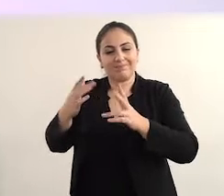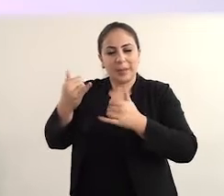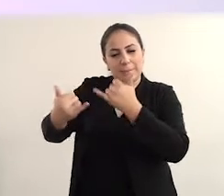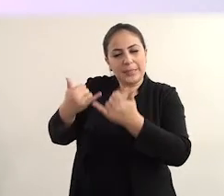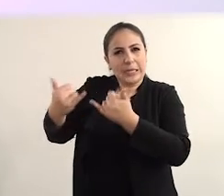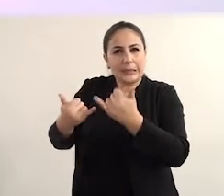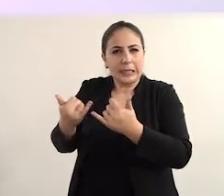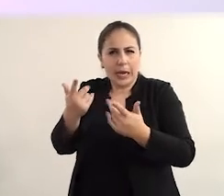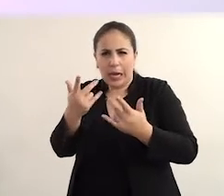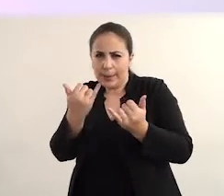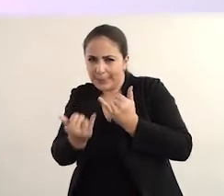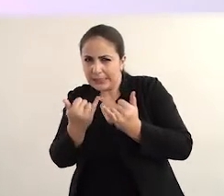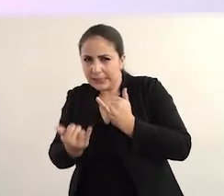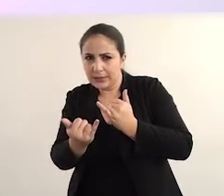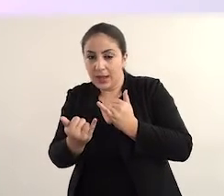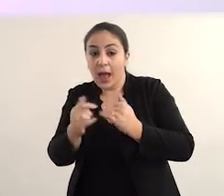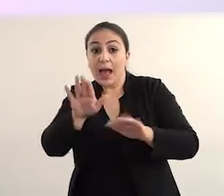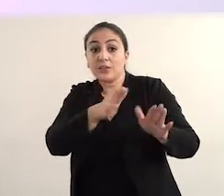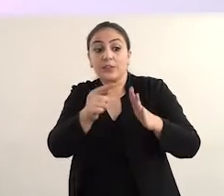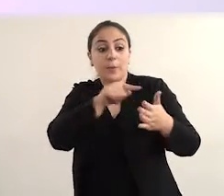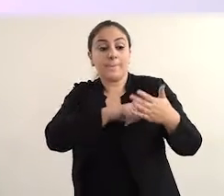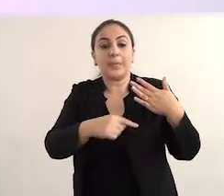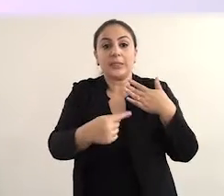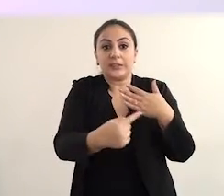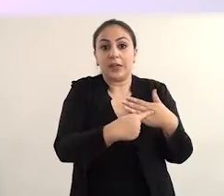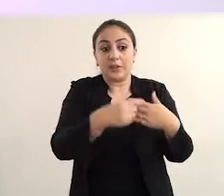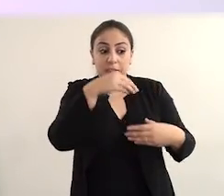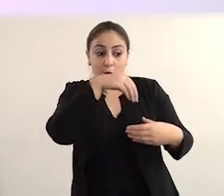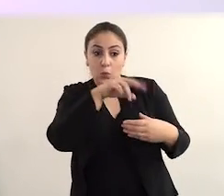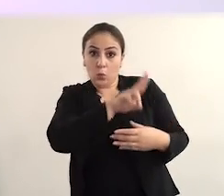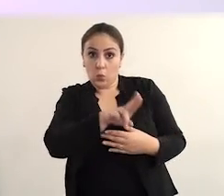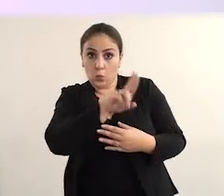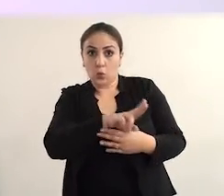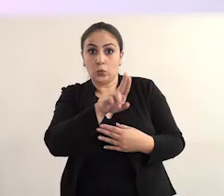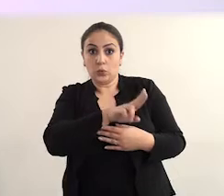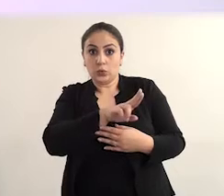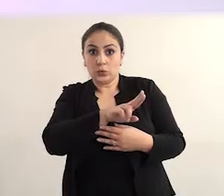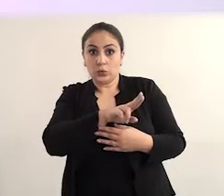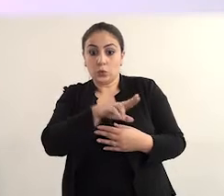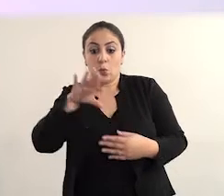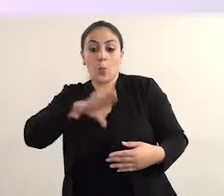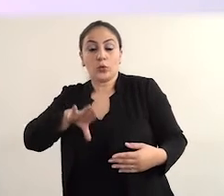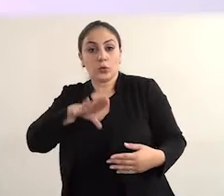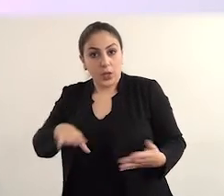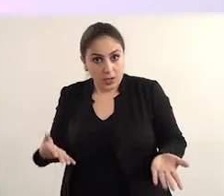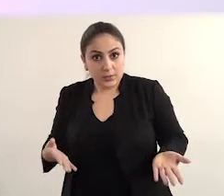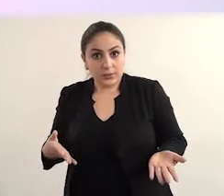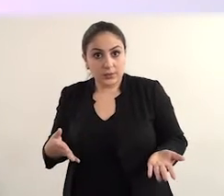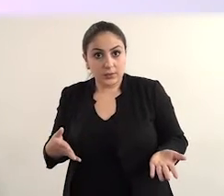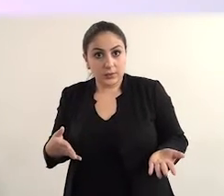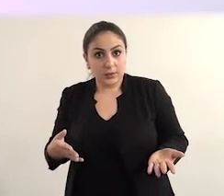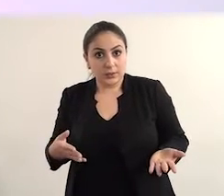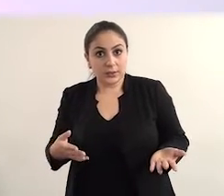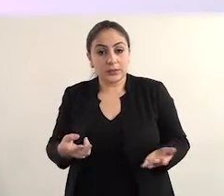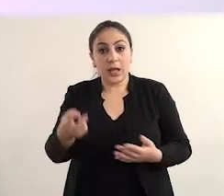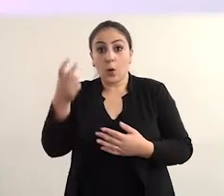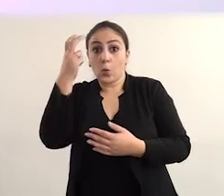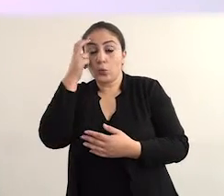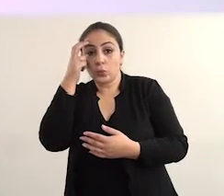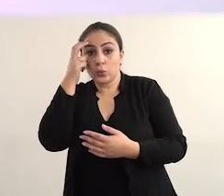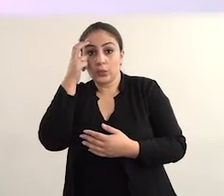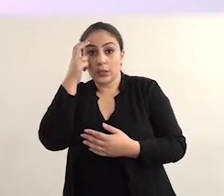são parecidas. Uma metáfora que eu uso na língua portuguesa, na cultura ouvinte, não